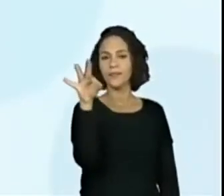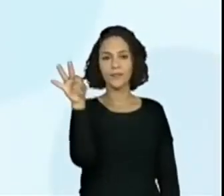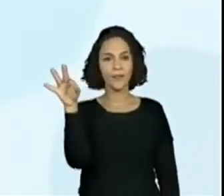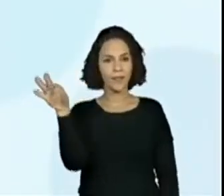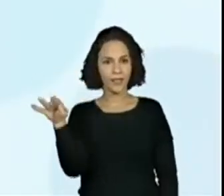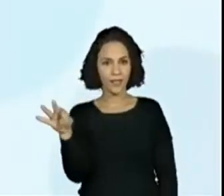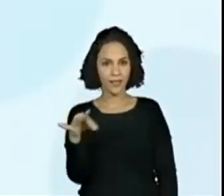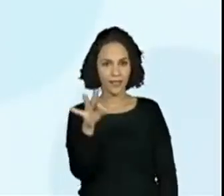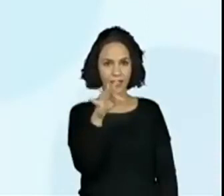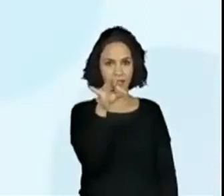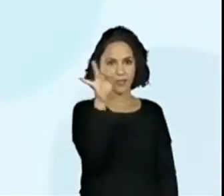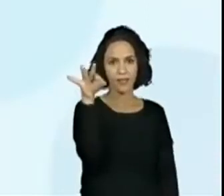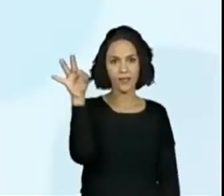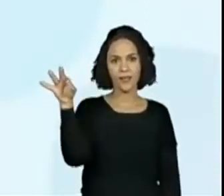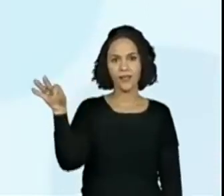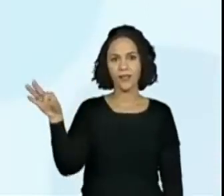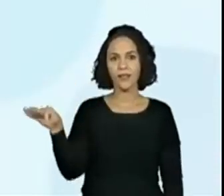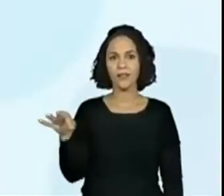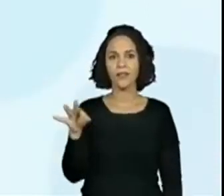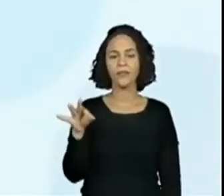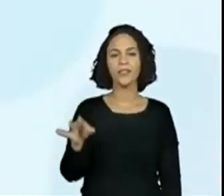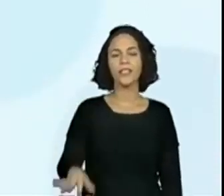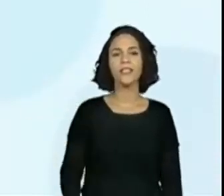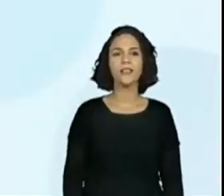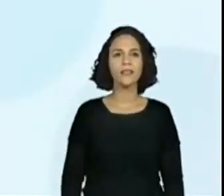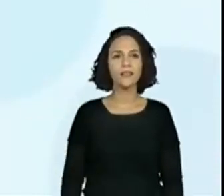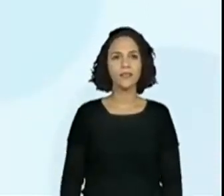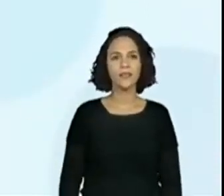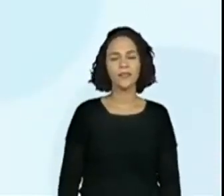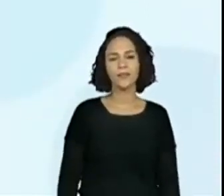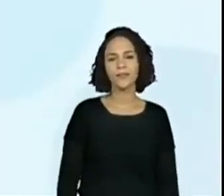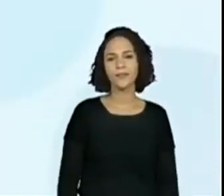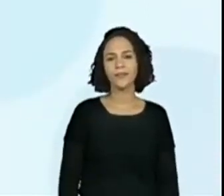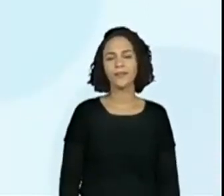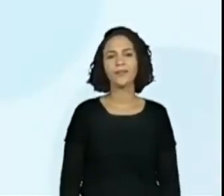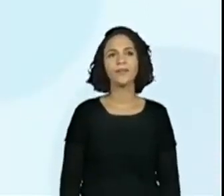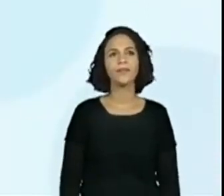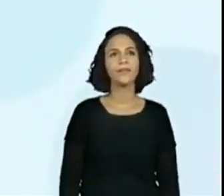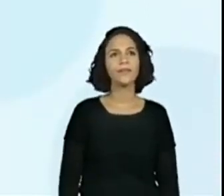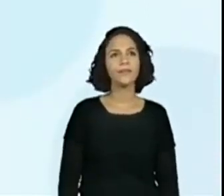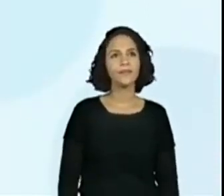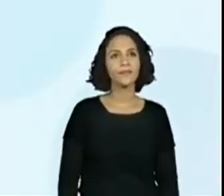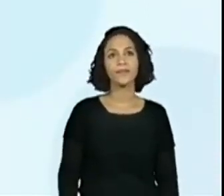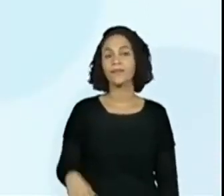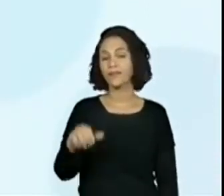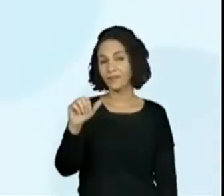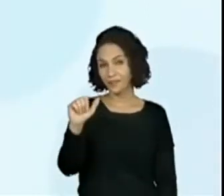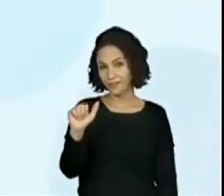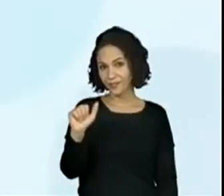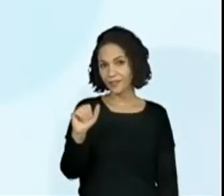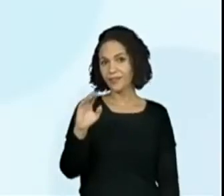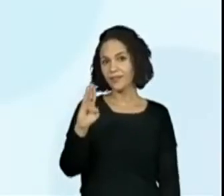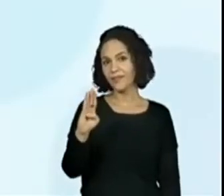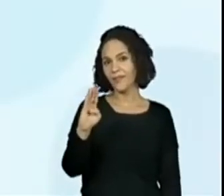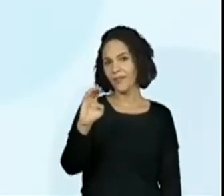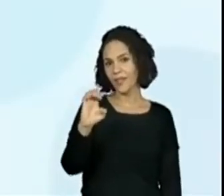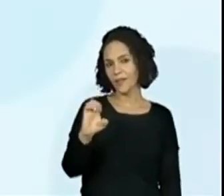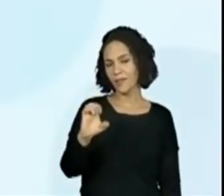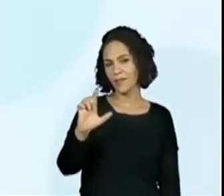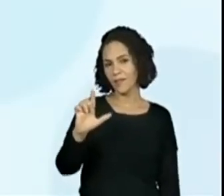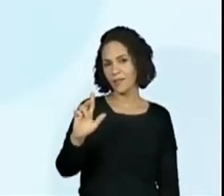abelha Opa tenho que trocar de cor a abelha vá